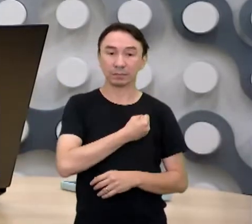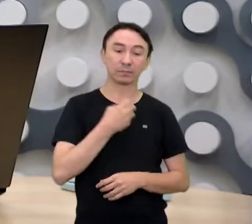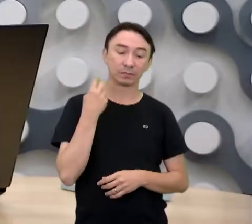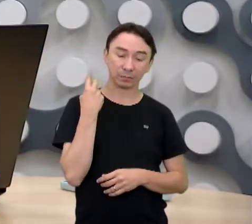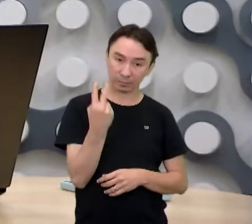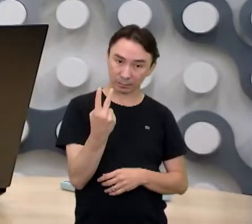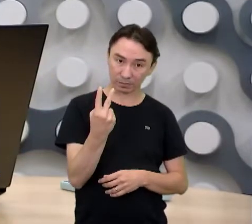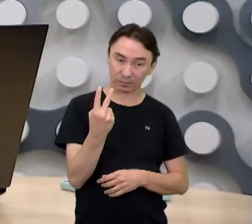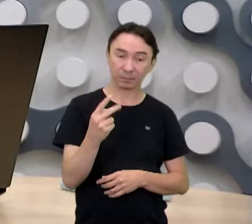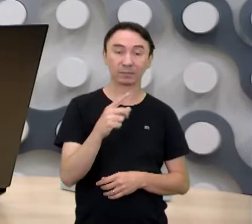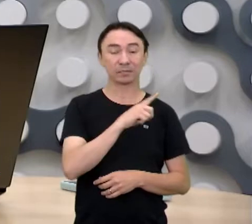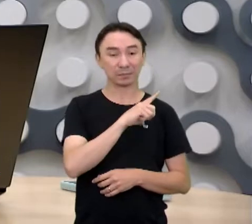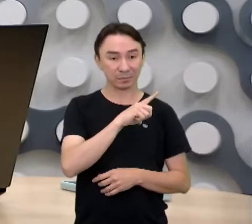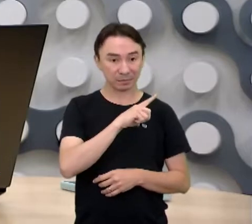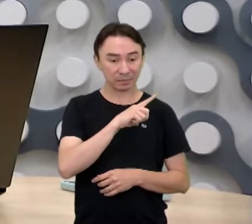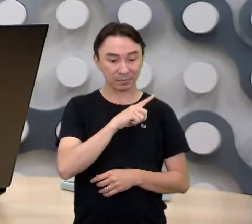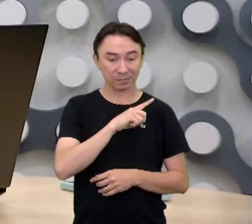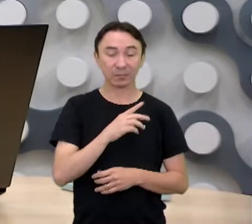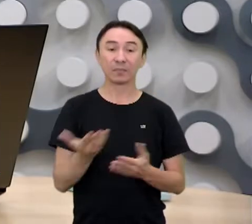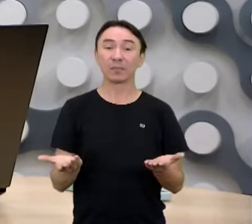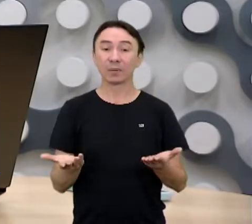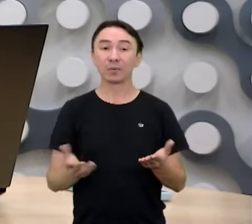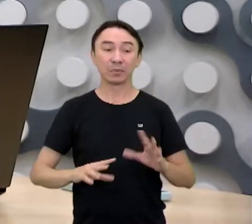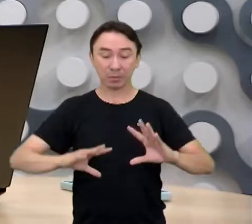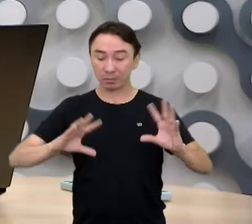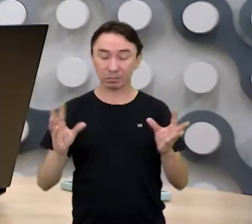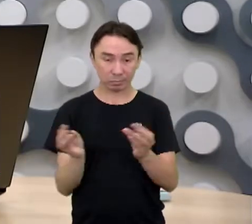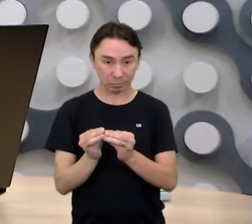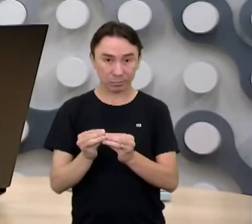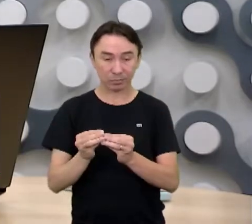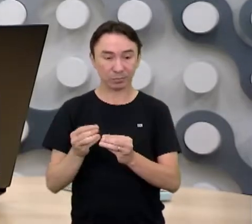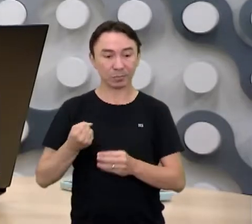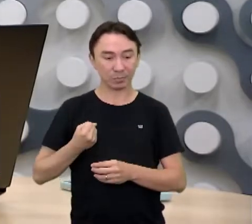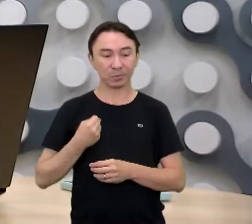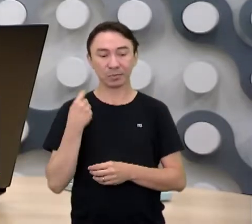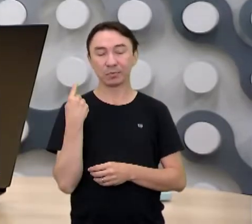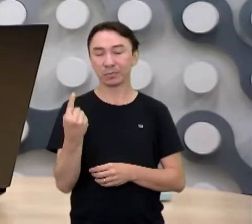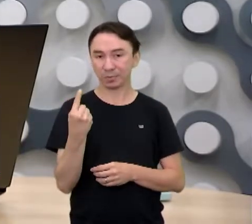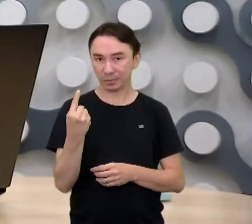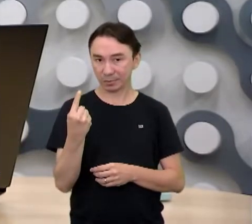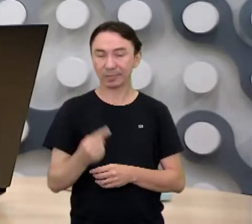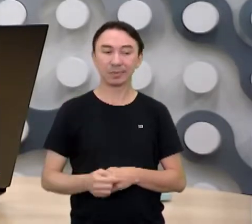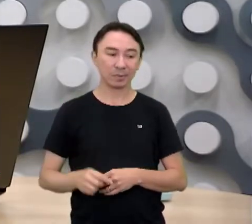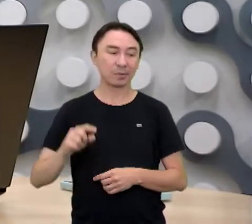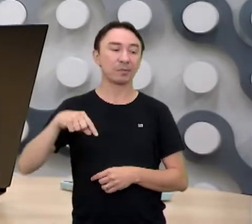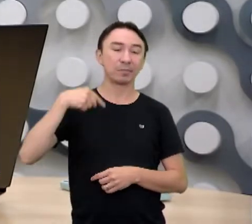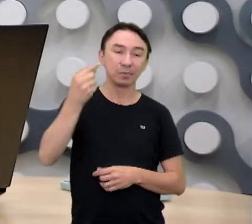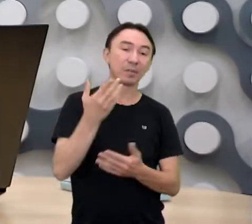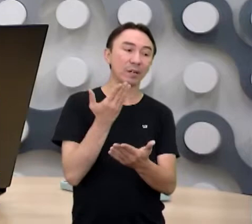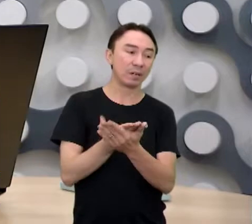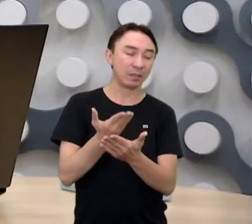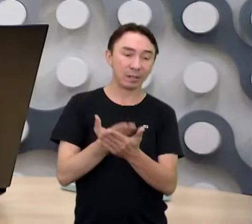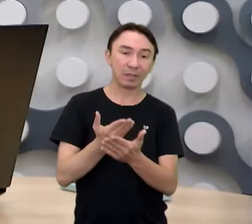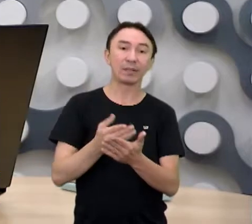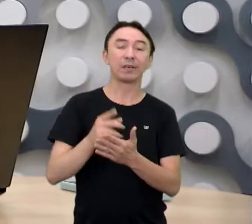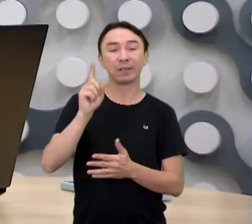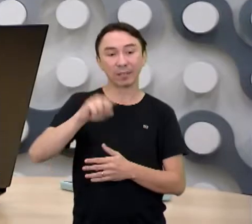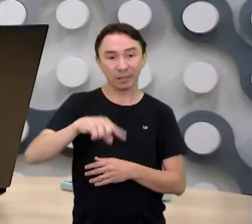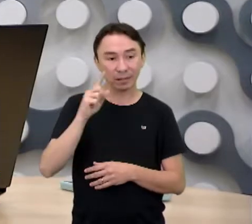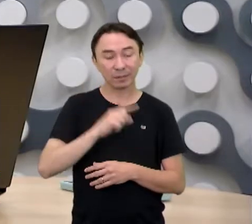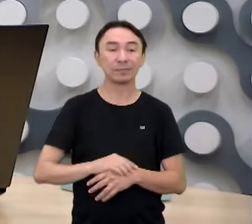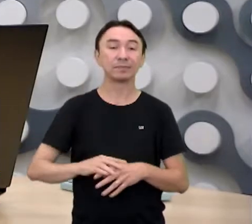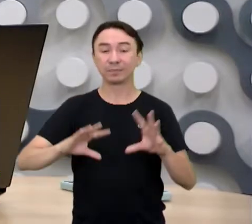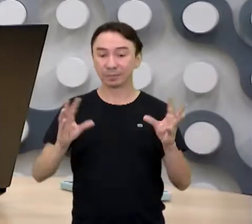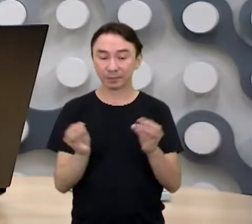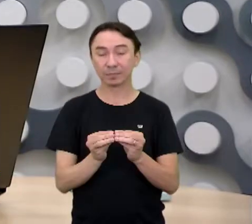vamos finalizar na próxima aula a sistematização 2. E aí eu planejei nessas duas sistematizações, né, uma revisão,